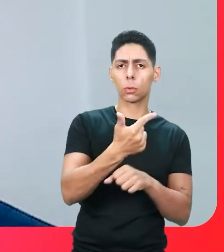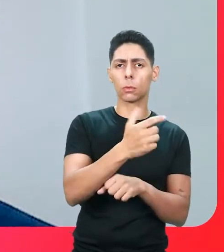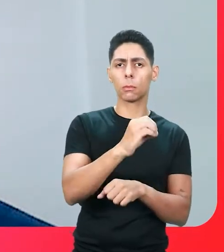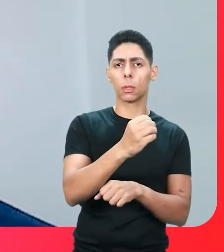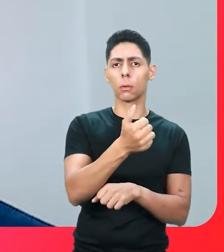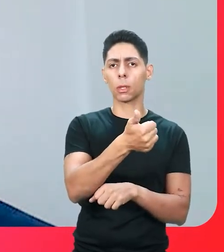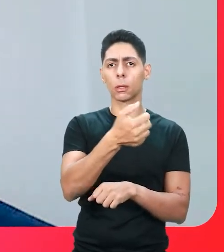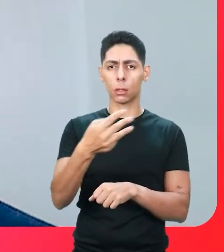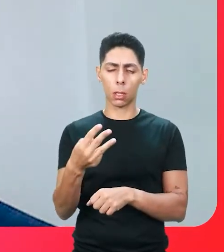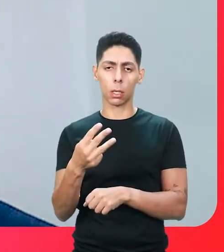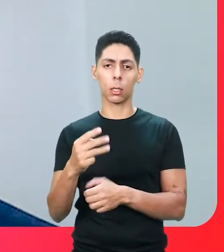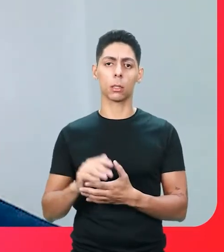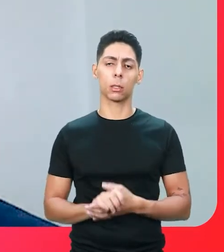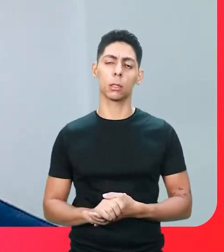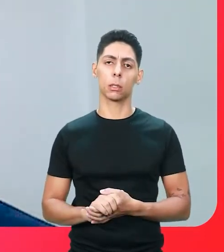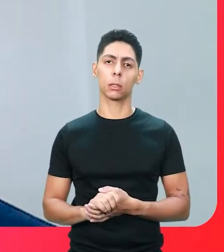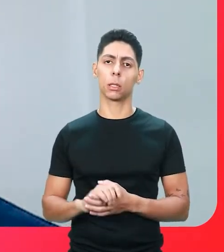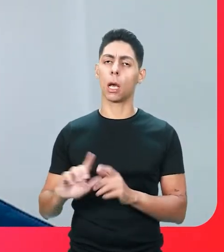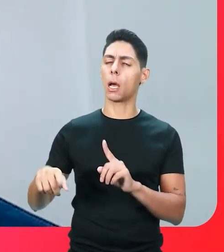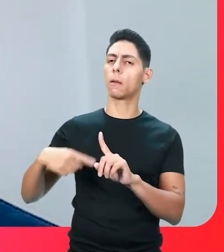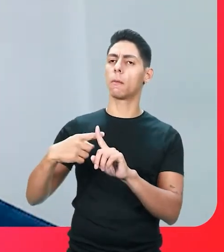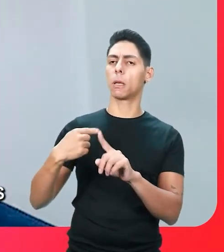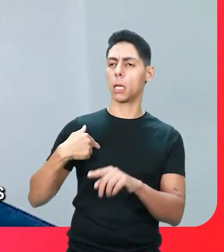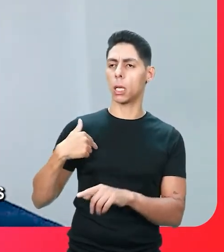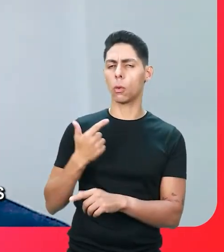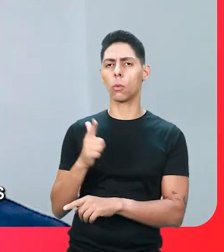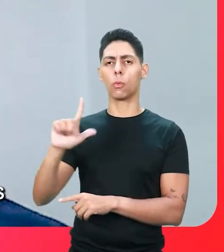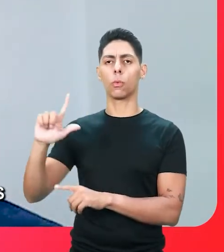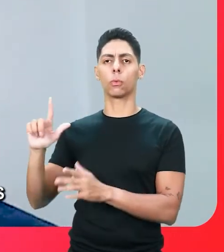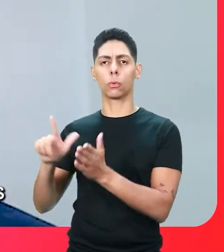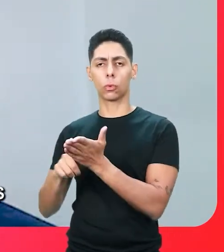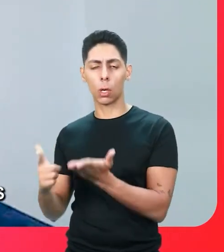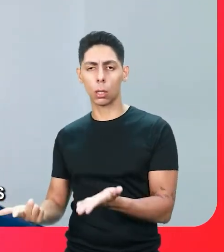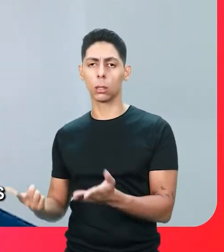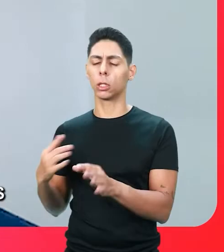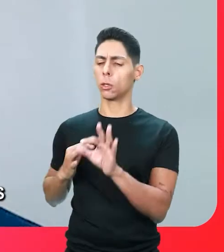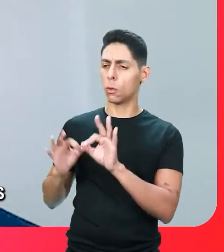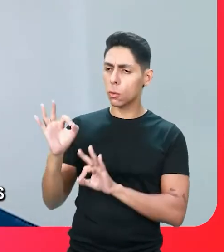os prefaciadores fomos eu e o jornalista Luiz Nassif. Então, eu e Nassif fomos